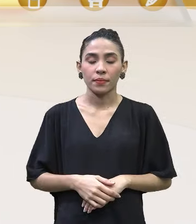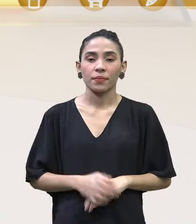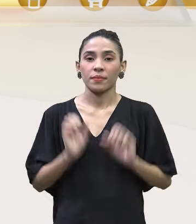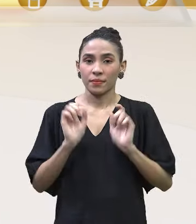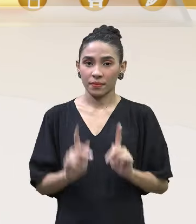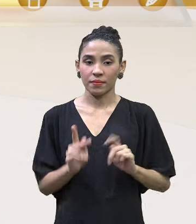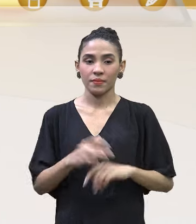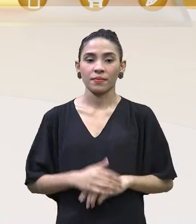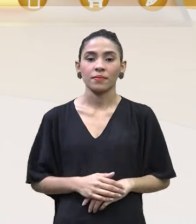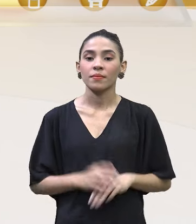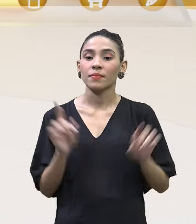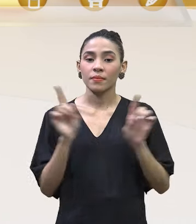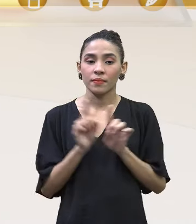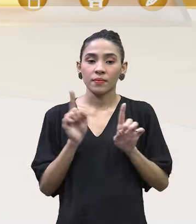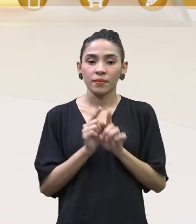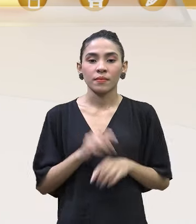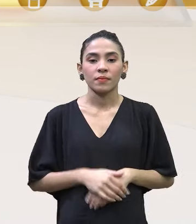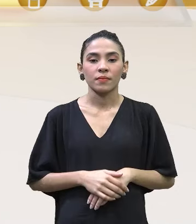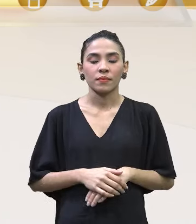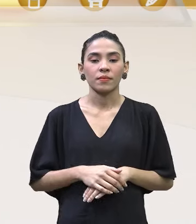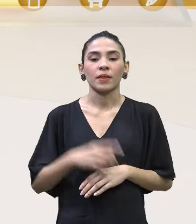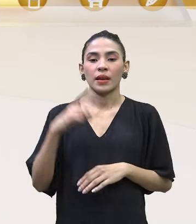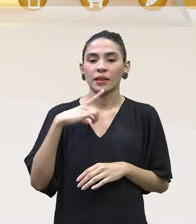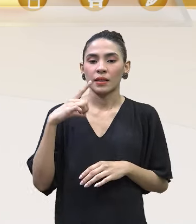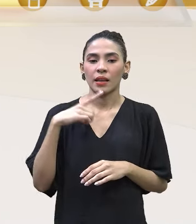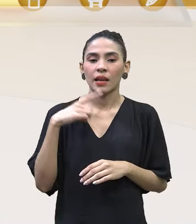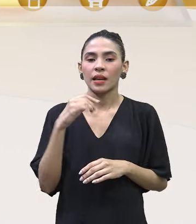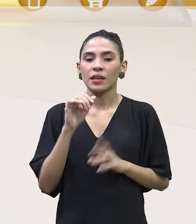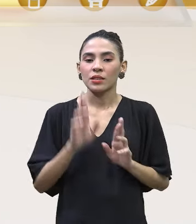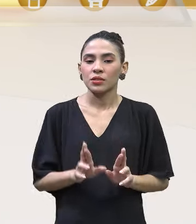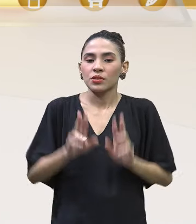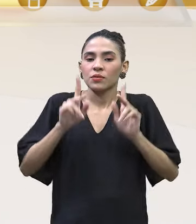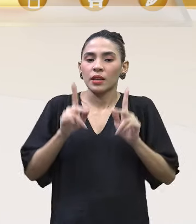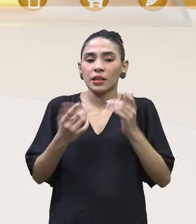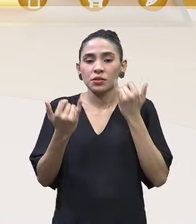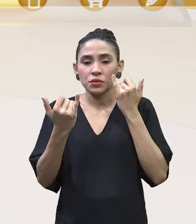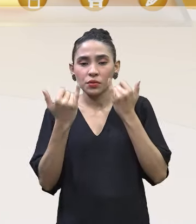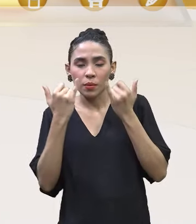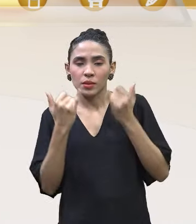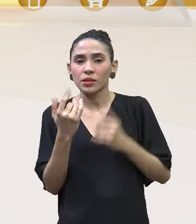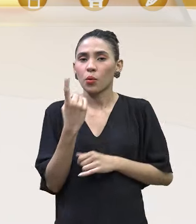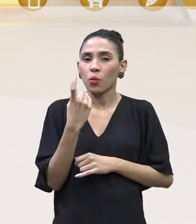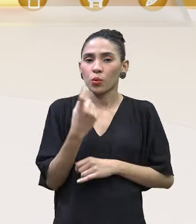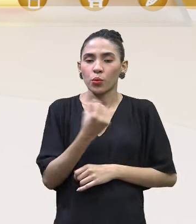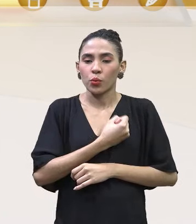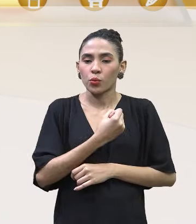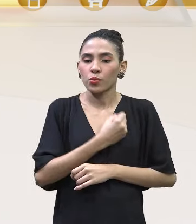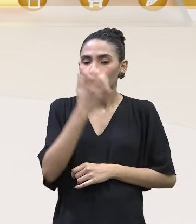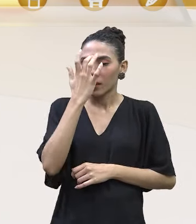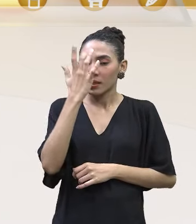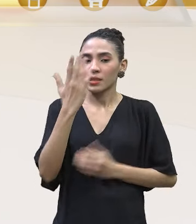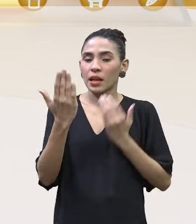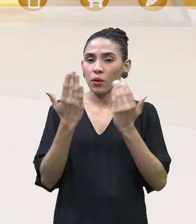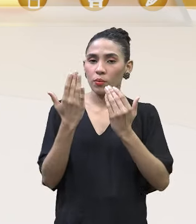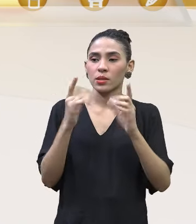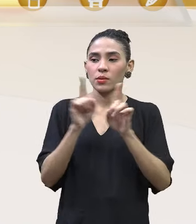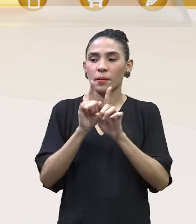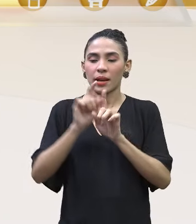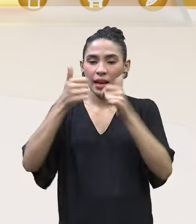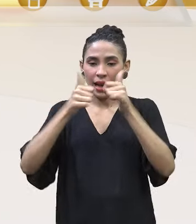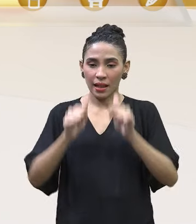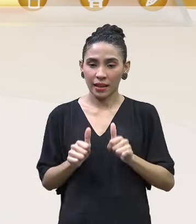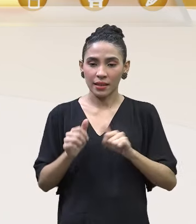certo eles frequentemente envolve a combinação de diferentes dados em um único número que facilita a comparação e análise